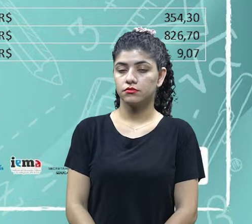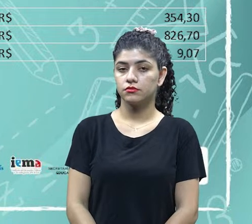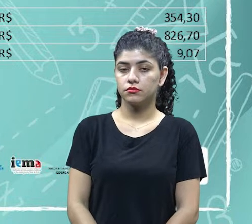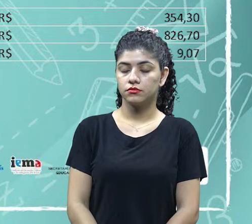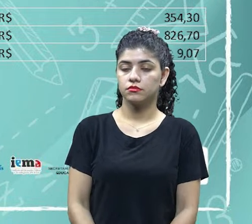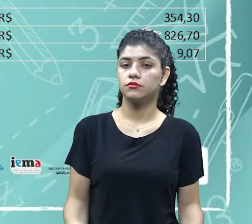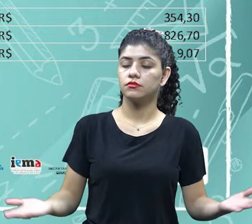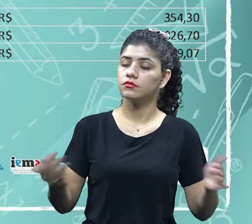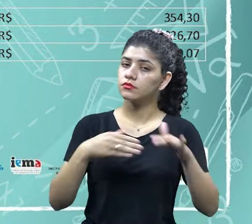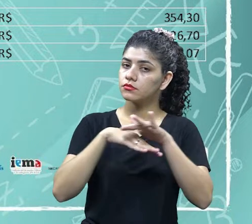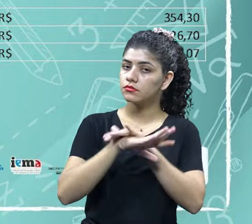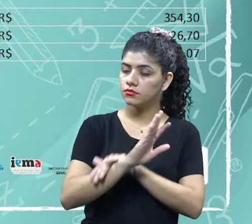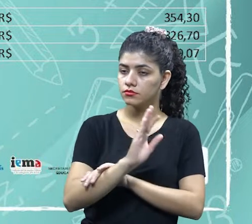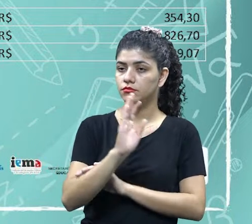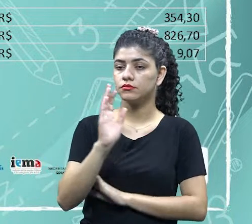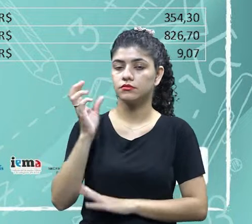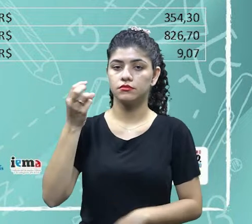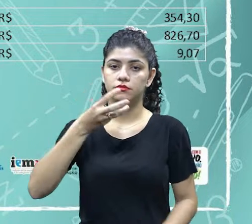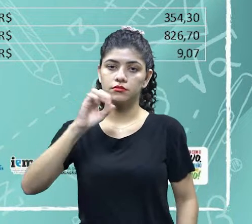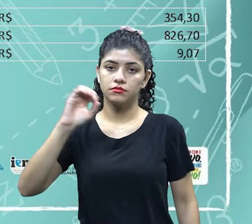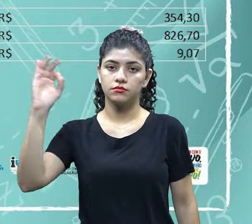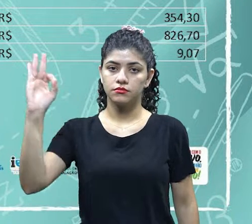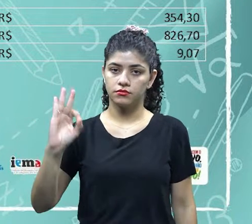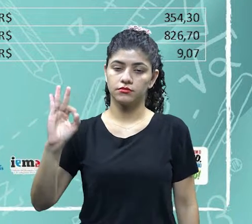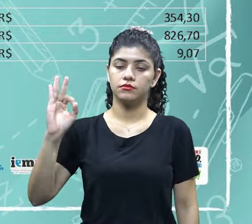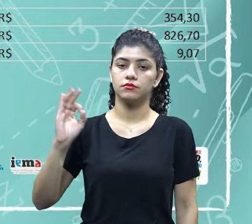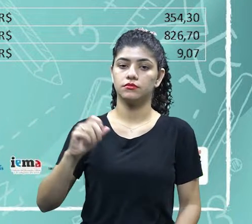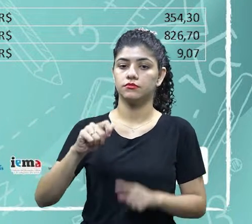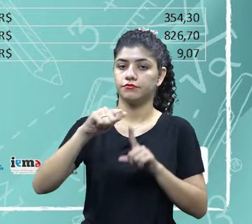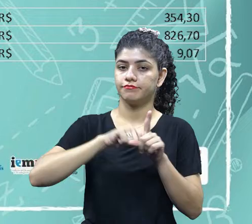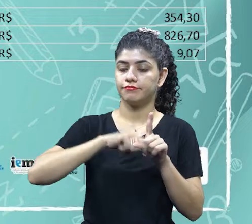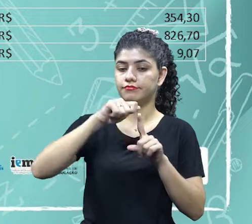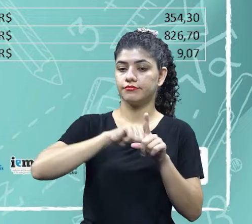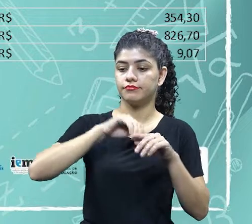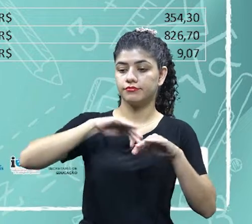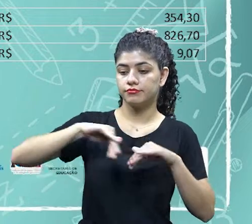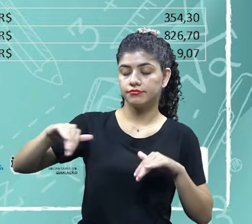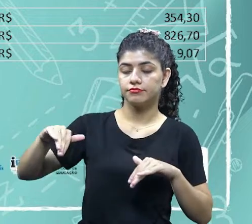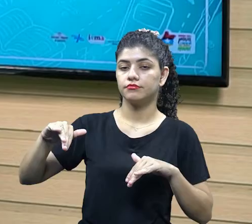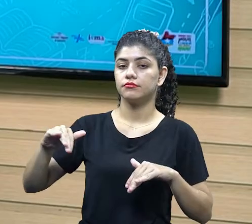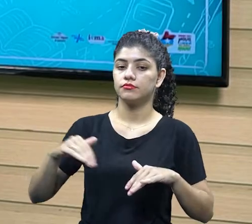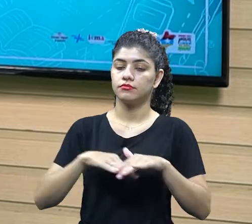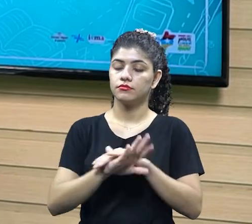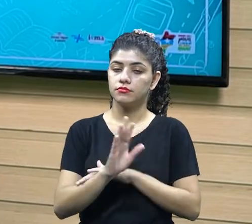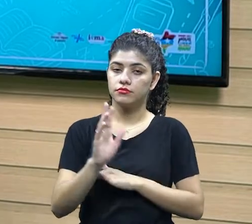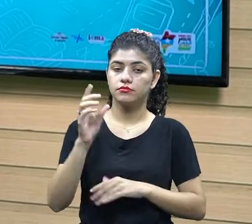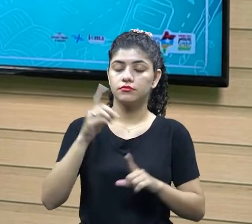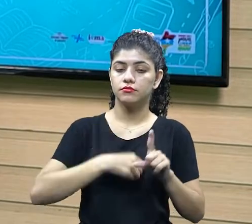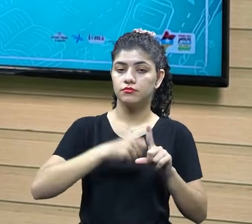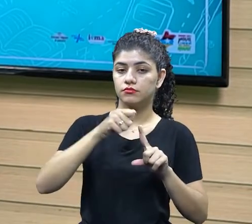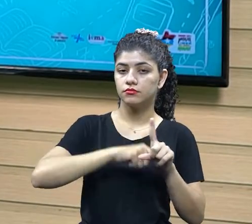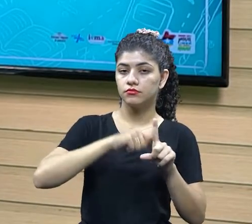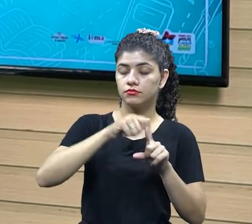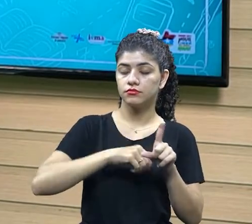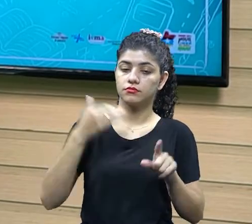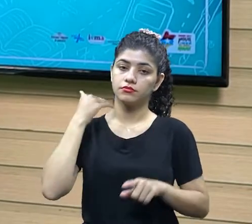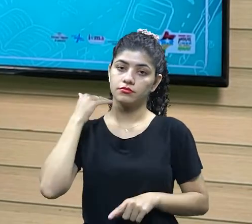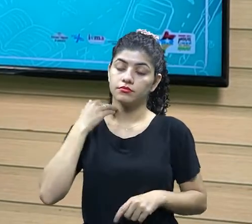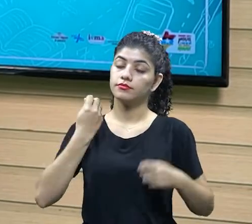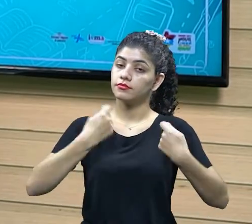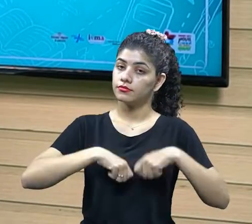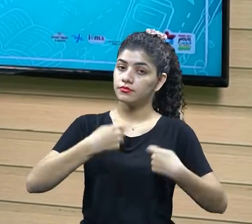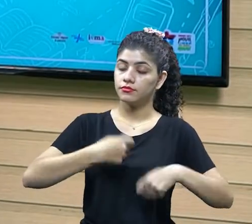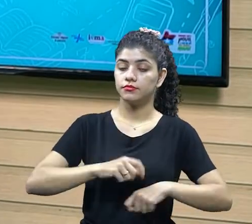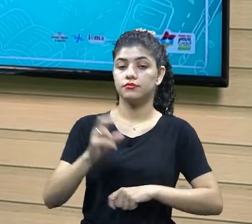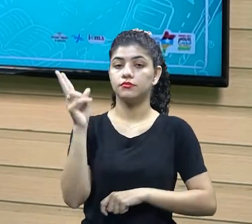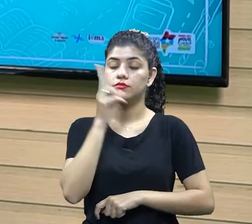354,30. Essa vai ser a reserva de emergência, é o valor que o João vai separar para deixar guardado todo mês lá